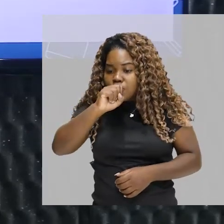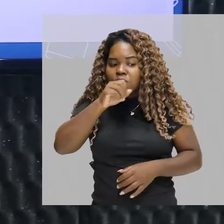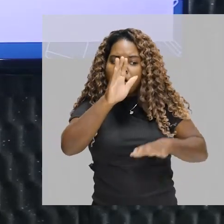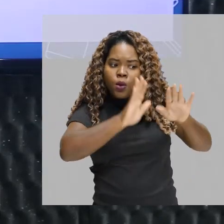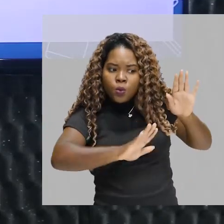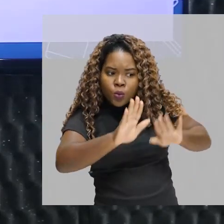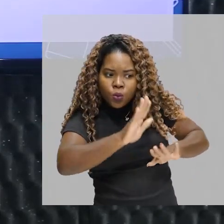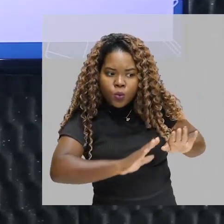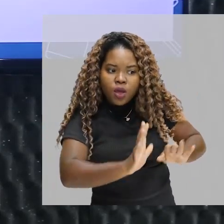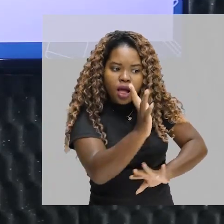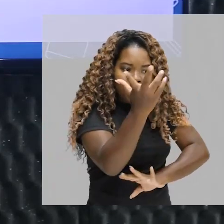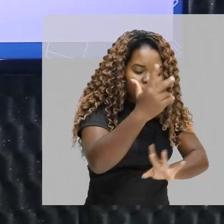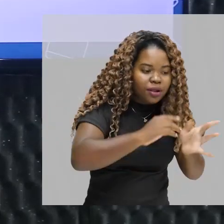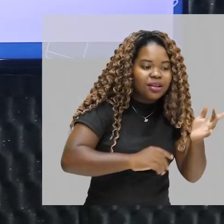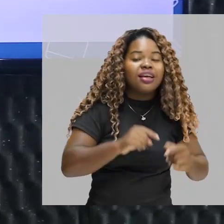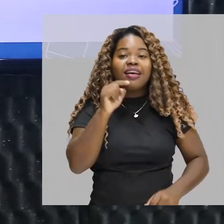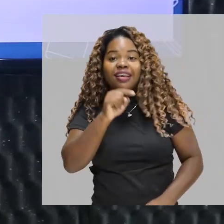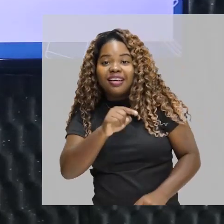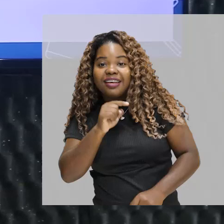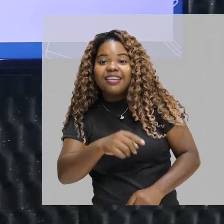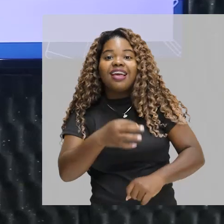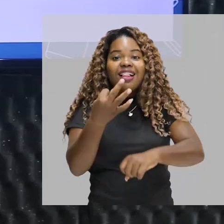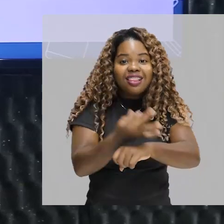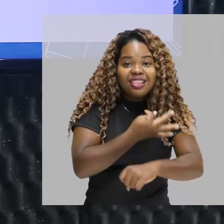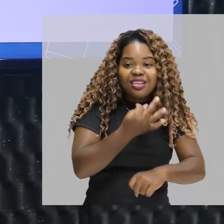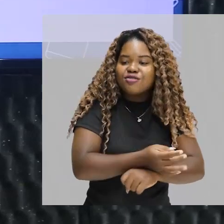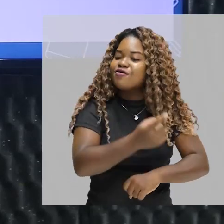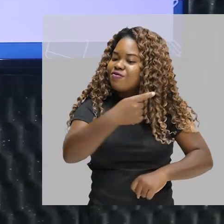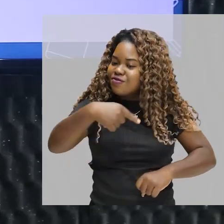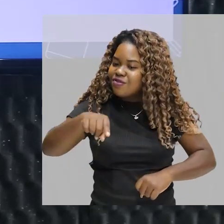ela, teimosinha, vai. E o lobo aí